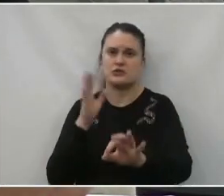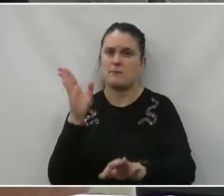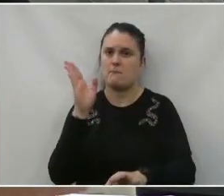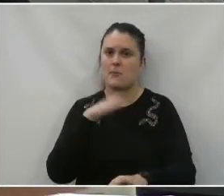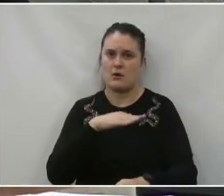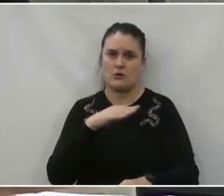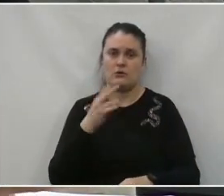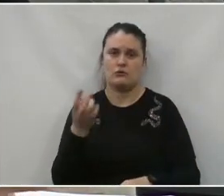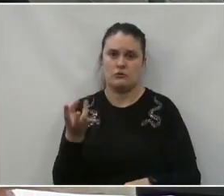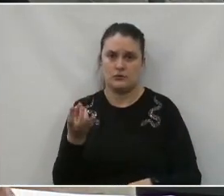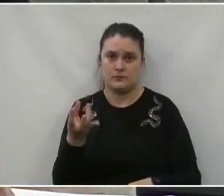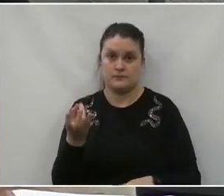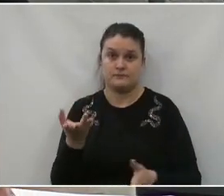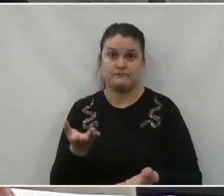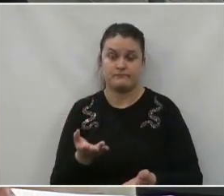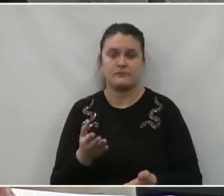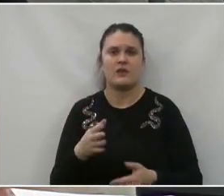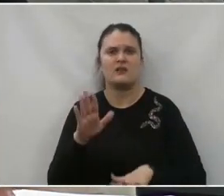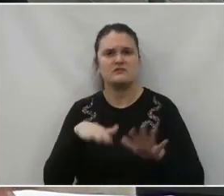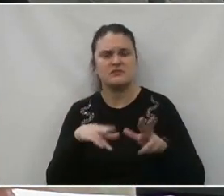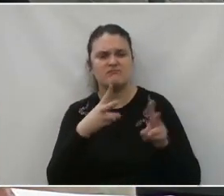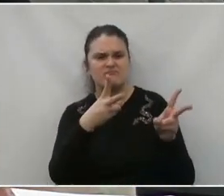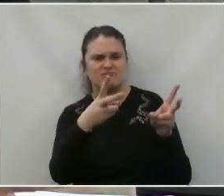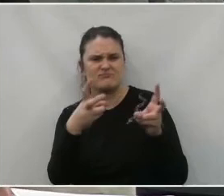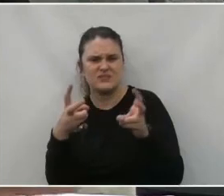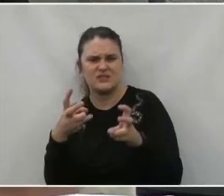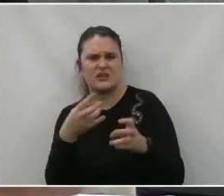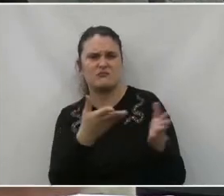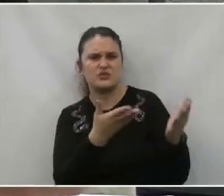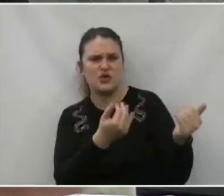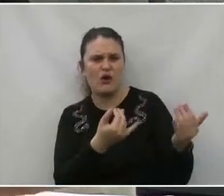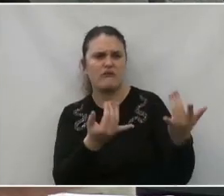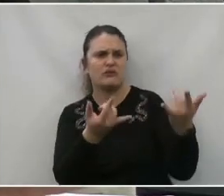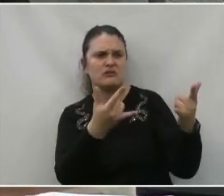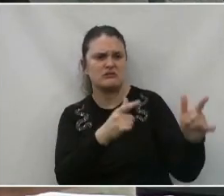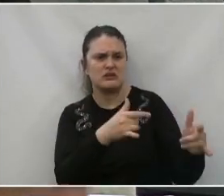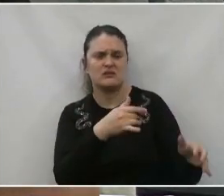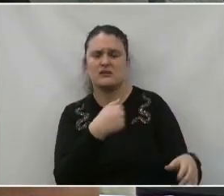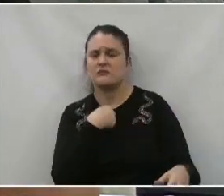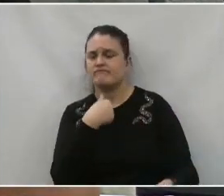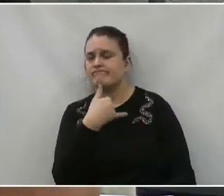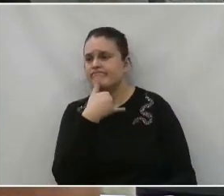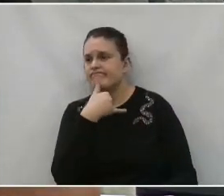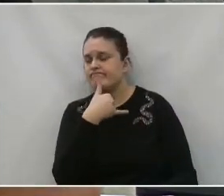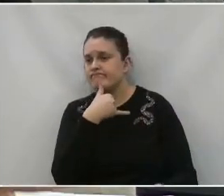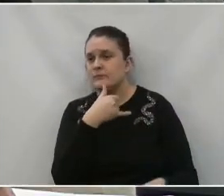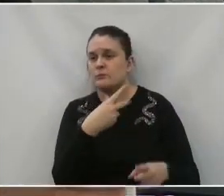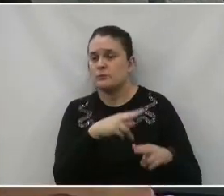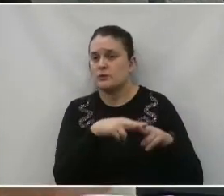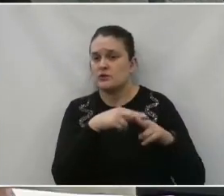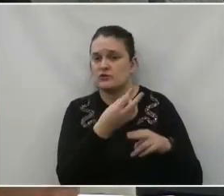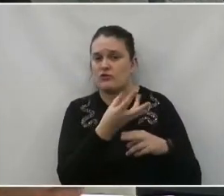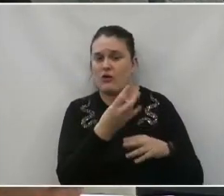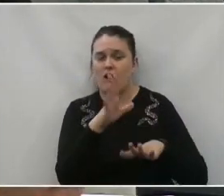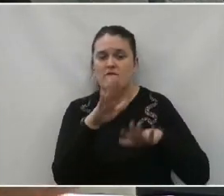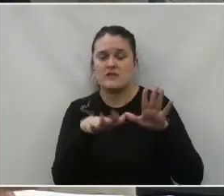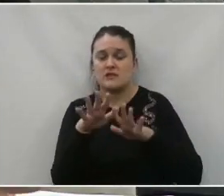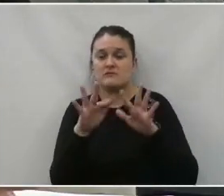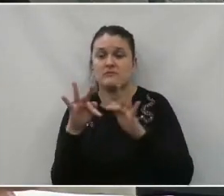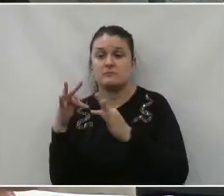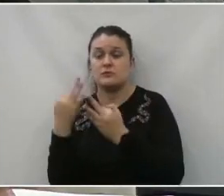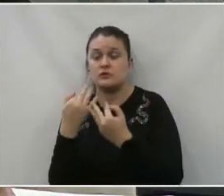ver alguns jovens, alguns adolescentes envolvidos nesse mundo, e famílias